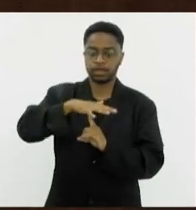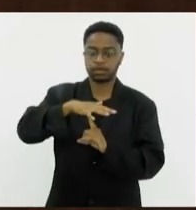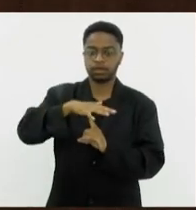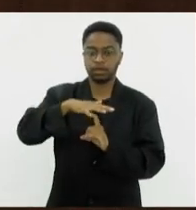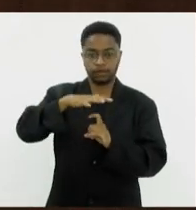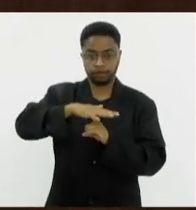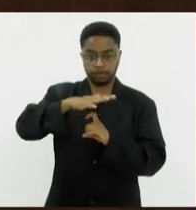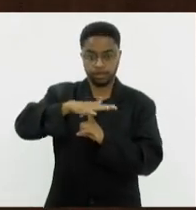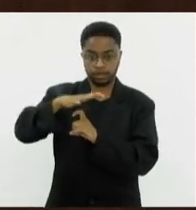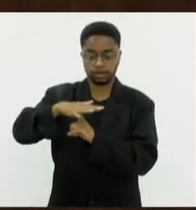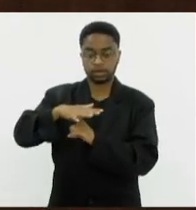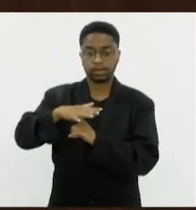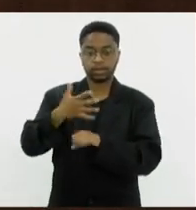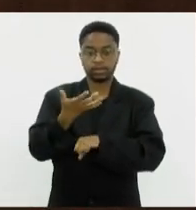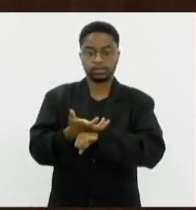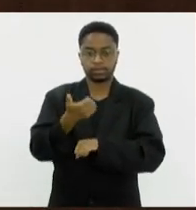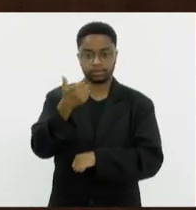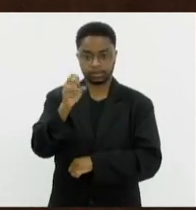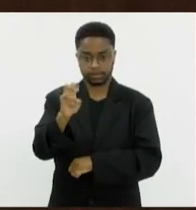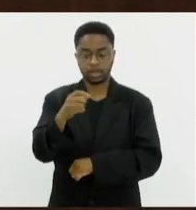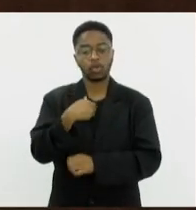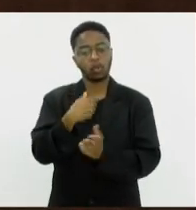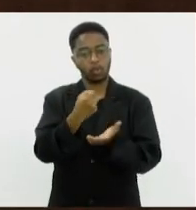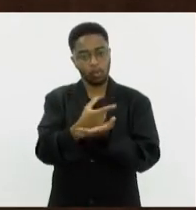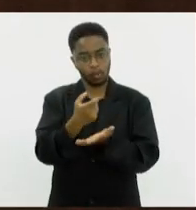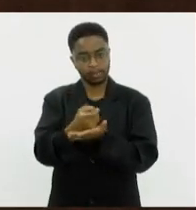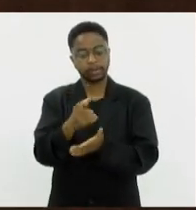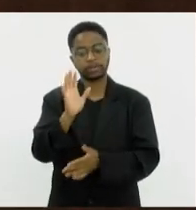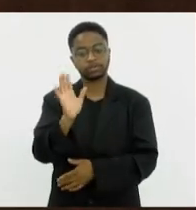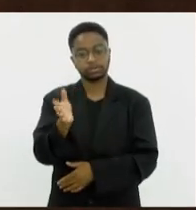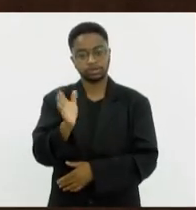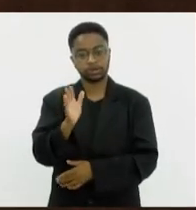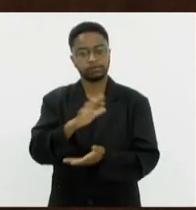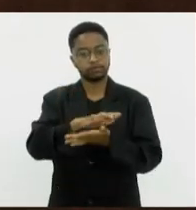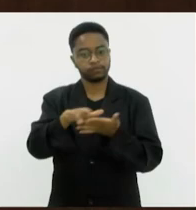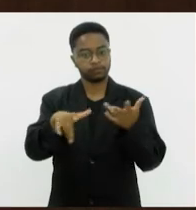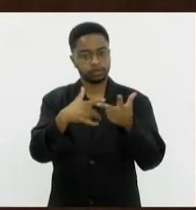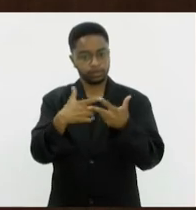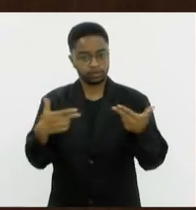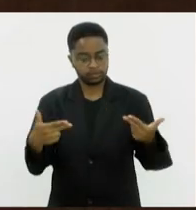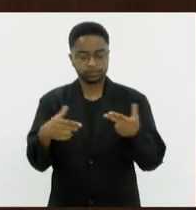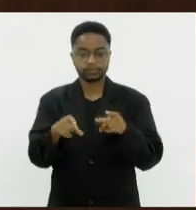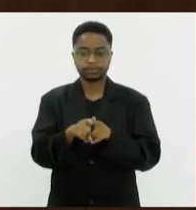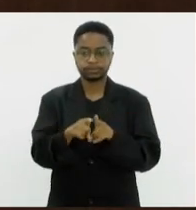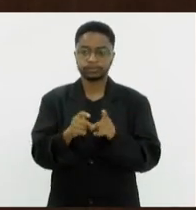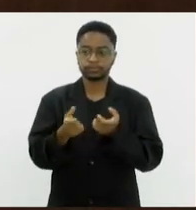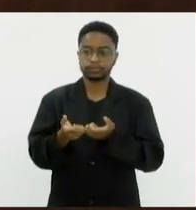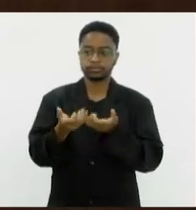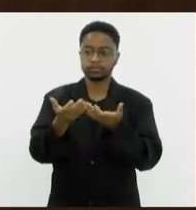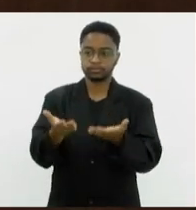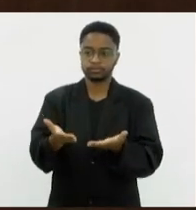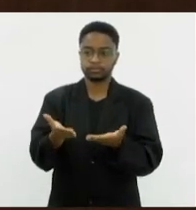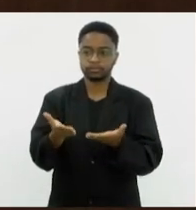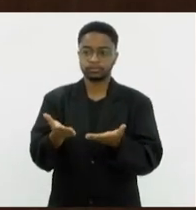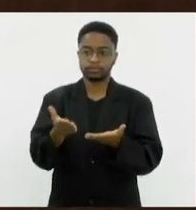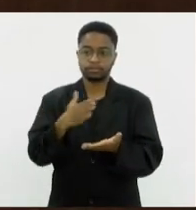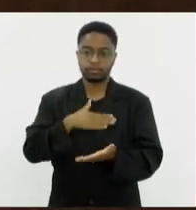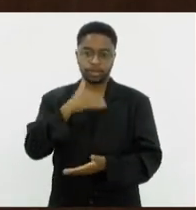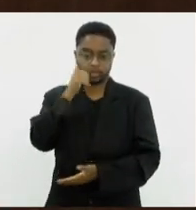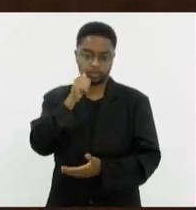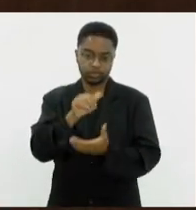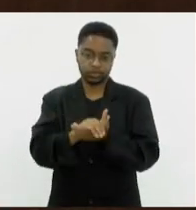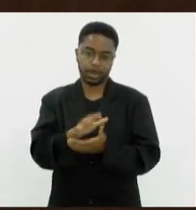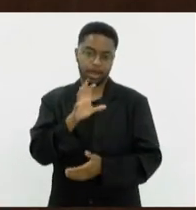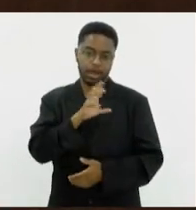de artesãos aqui na Praça 15. Eu fui lá, já comprei várias coisas, inclusive para minha querida Guida, que é a minha mulher, que adora